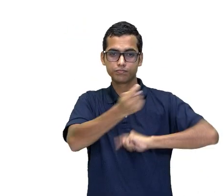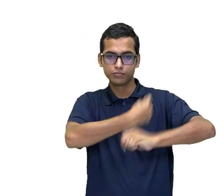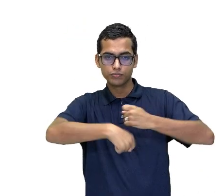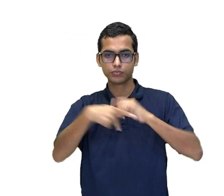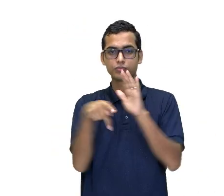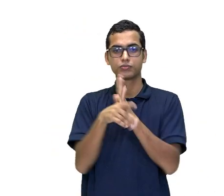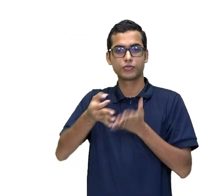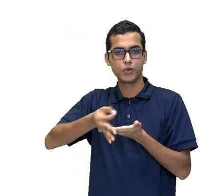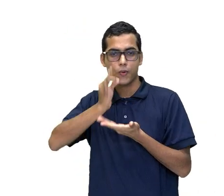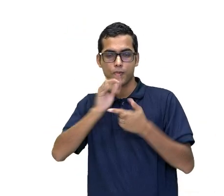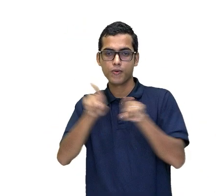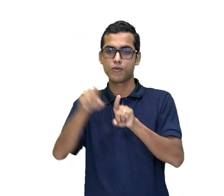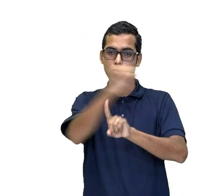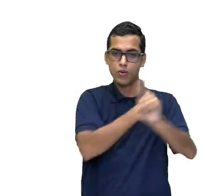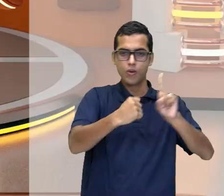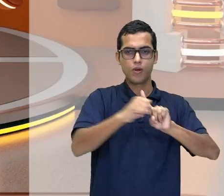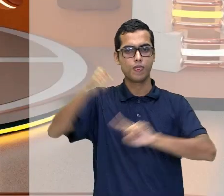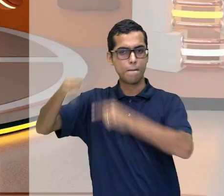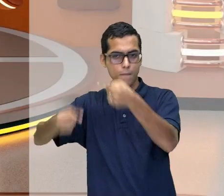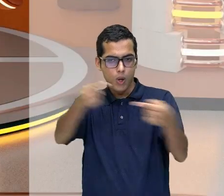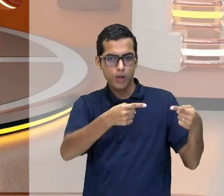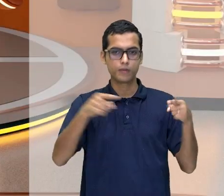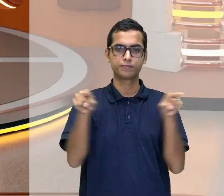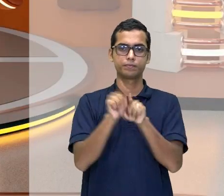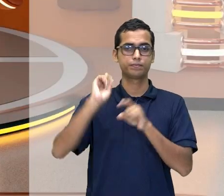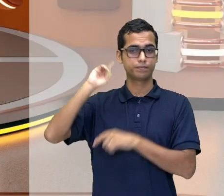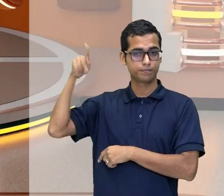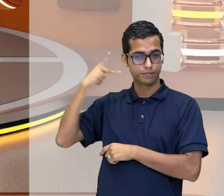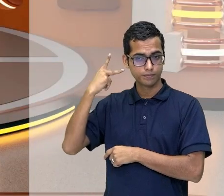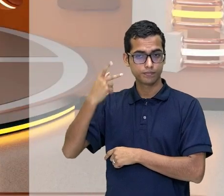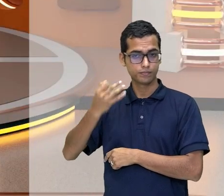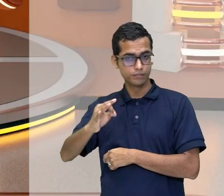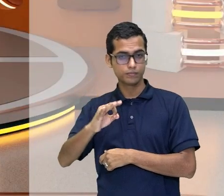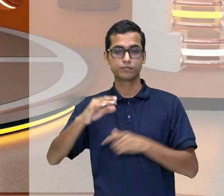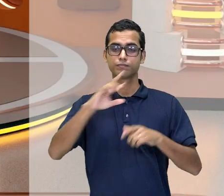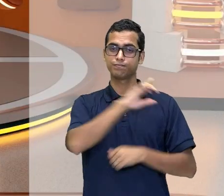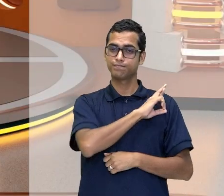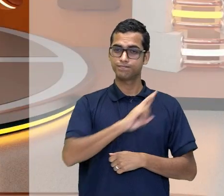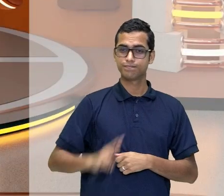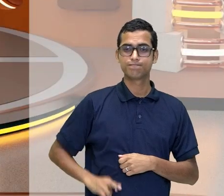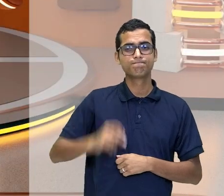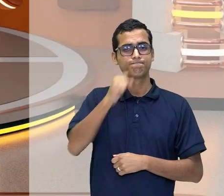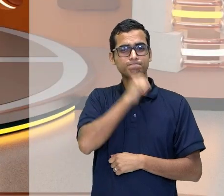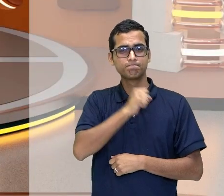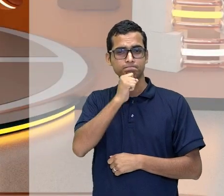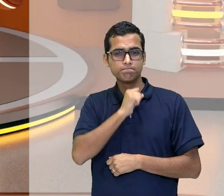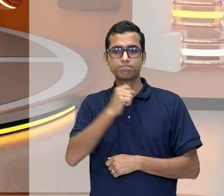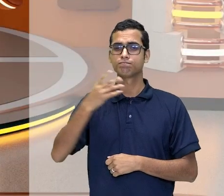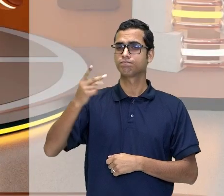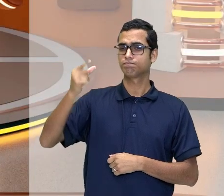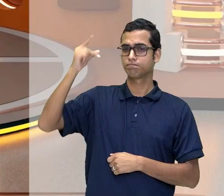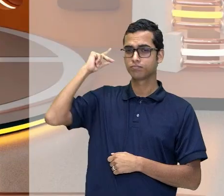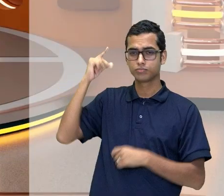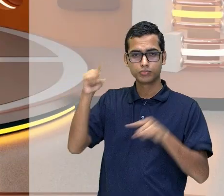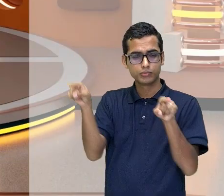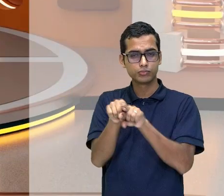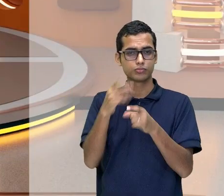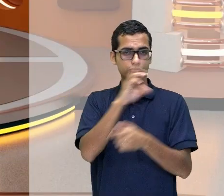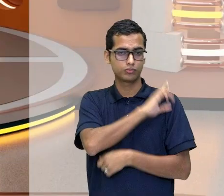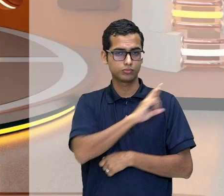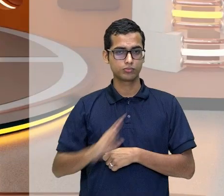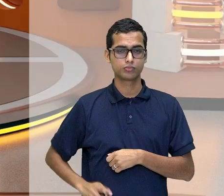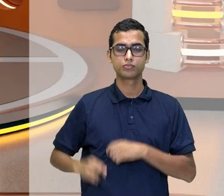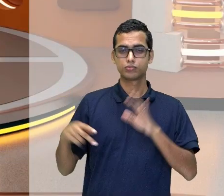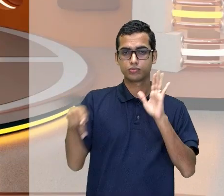e política. A gente vai falar então sobre a República Velha, os primeiros anos da República Brasileira e